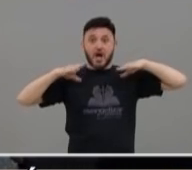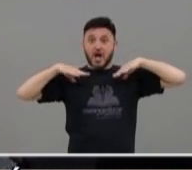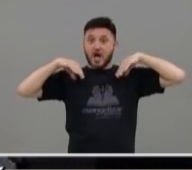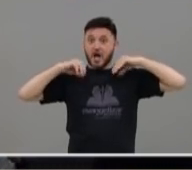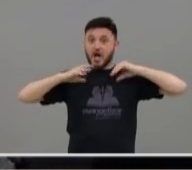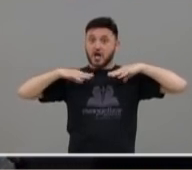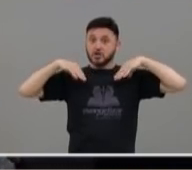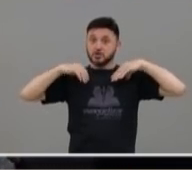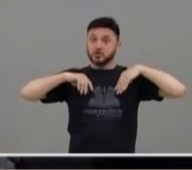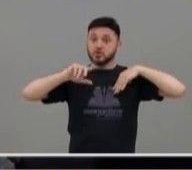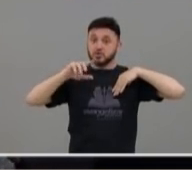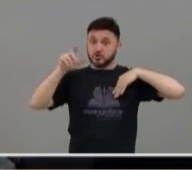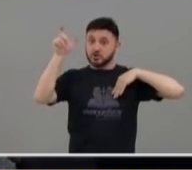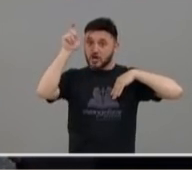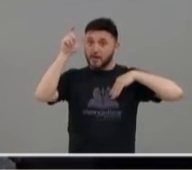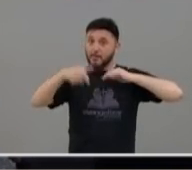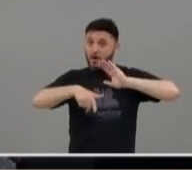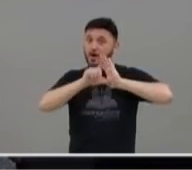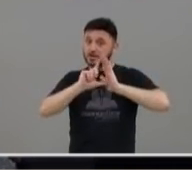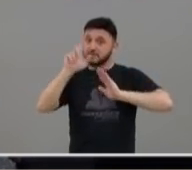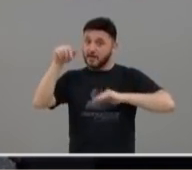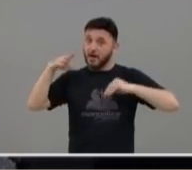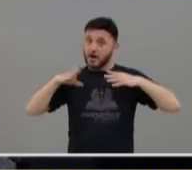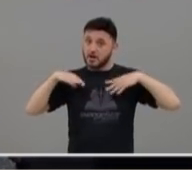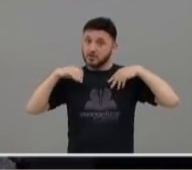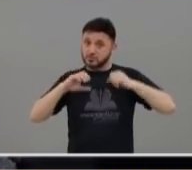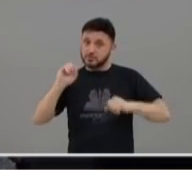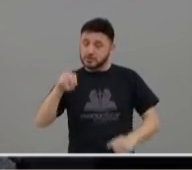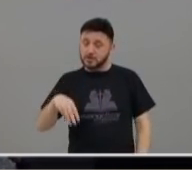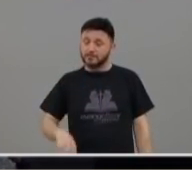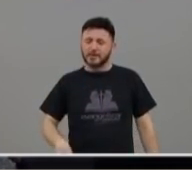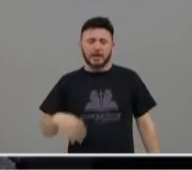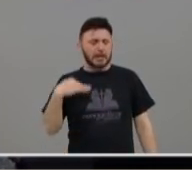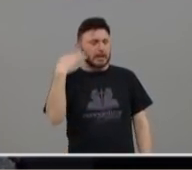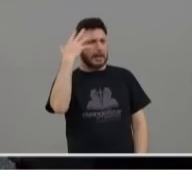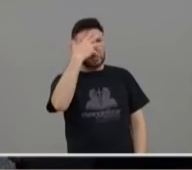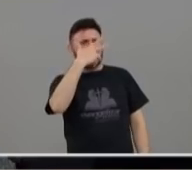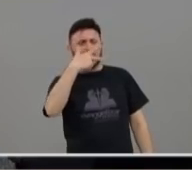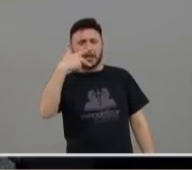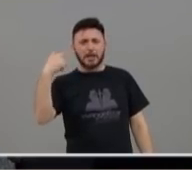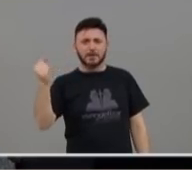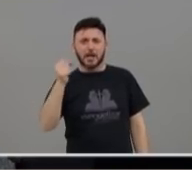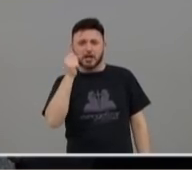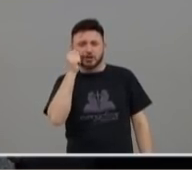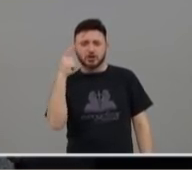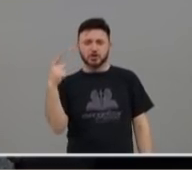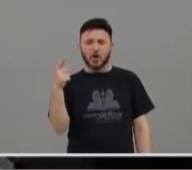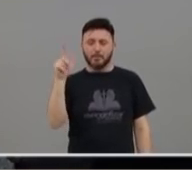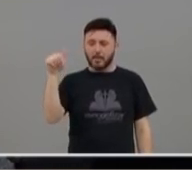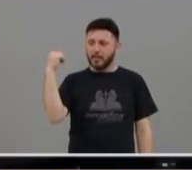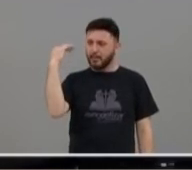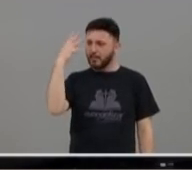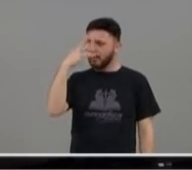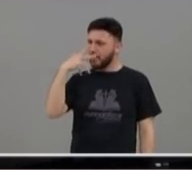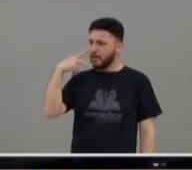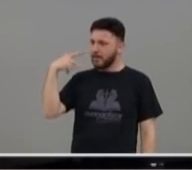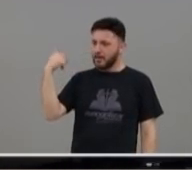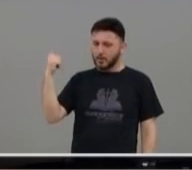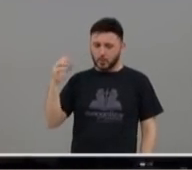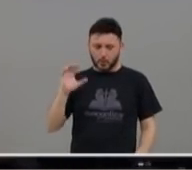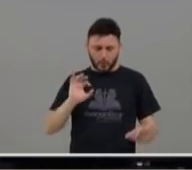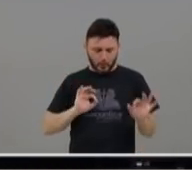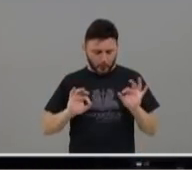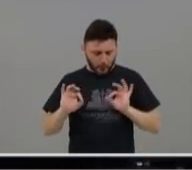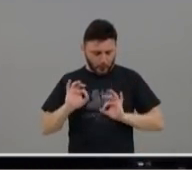que havia. Ele era o mais bonito de todos e ele descobre que ele era muito bonito. E quando ele descobre que ele era muito